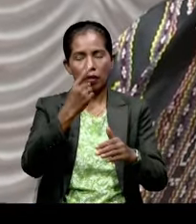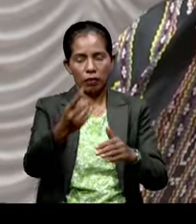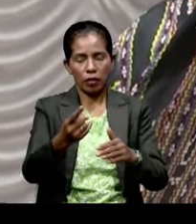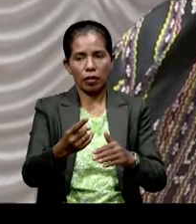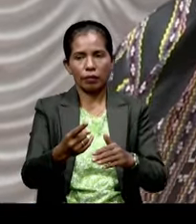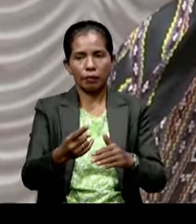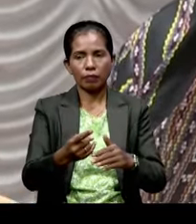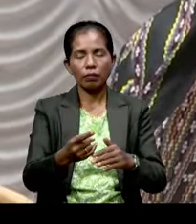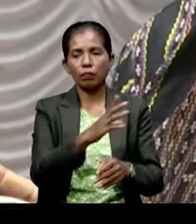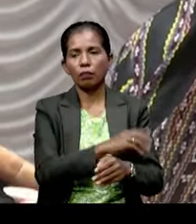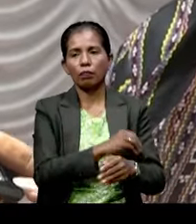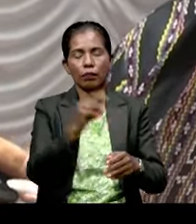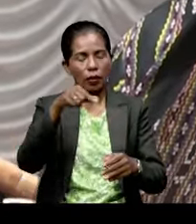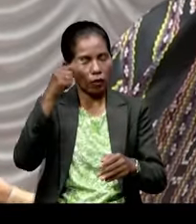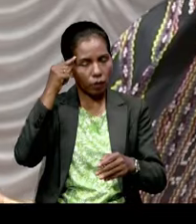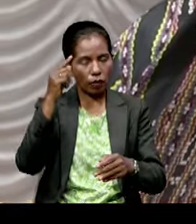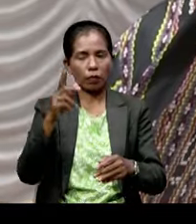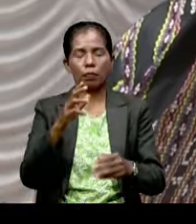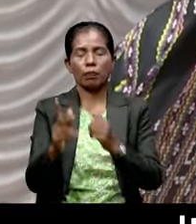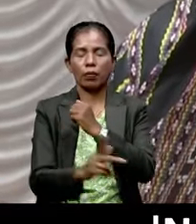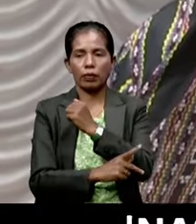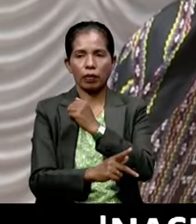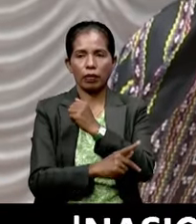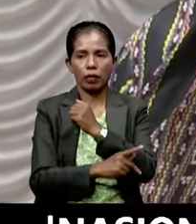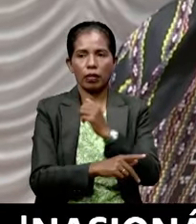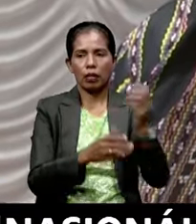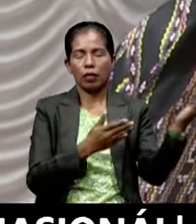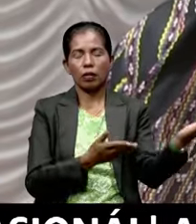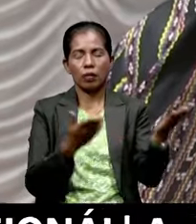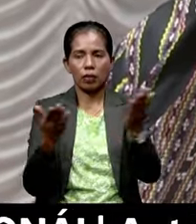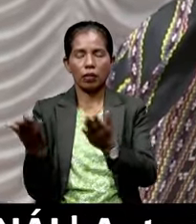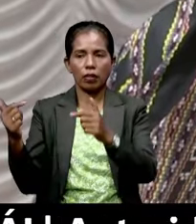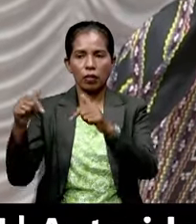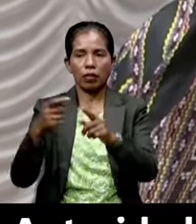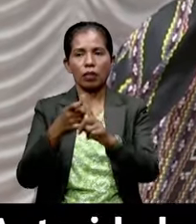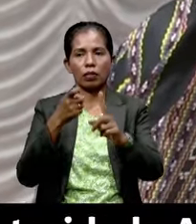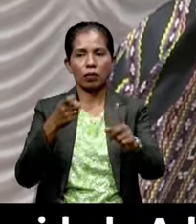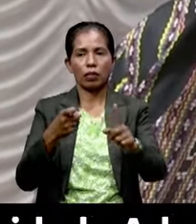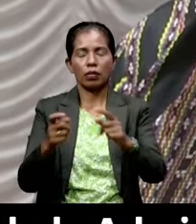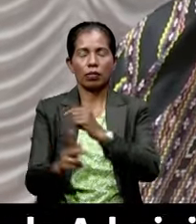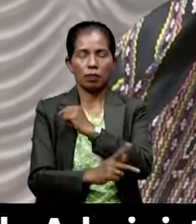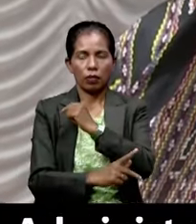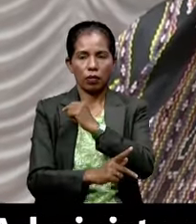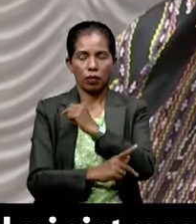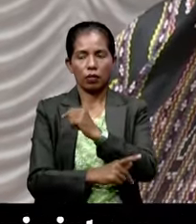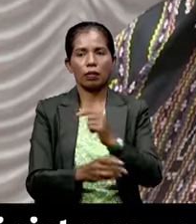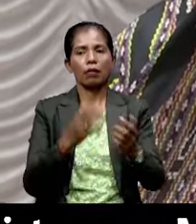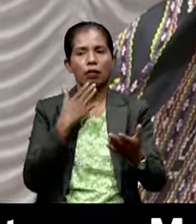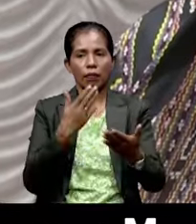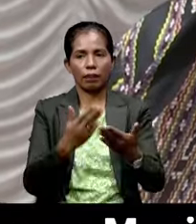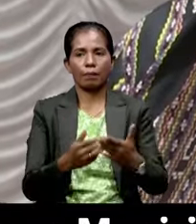Eclio, governo português, imigração, expulsa a Sira, ou se território português, mas que não é direito.